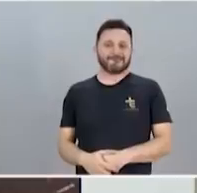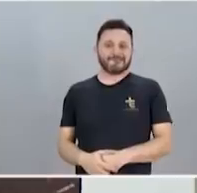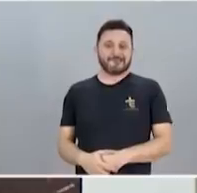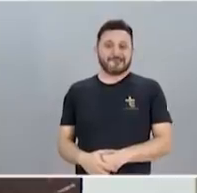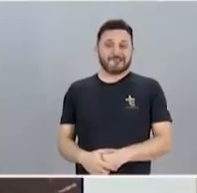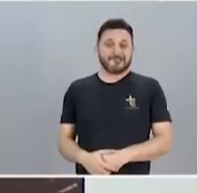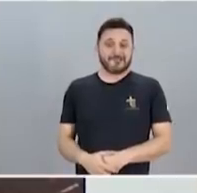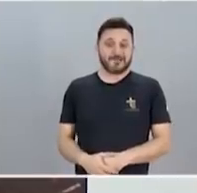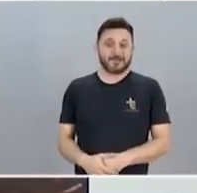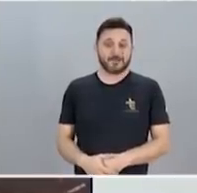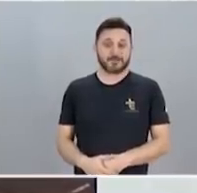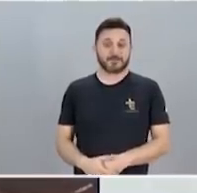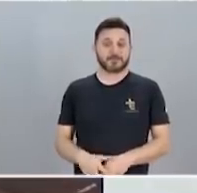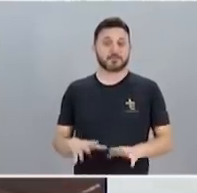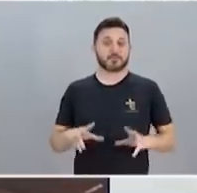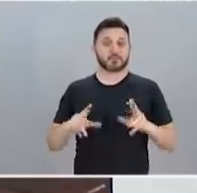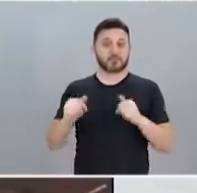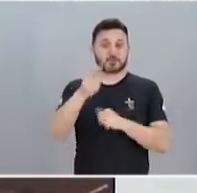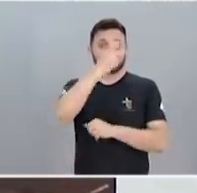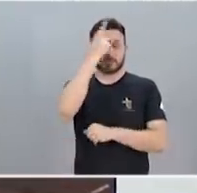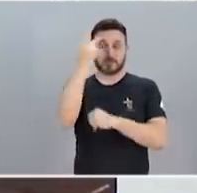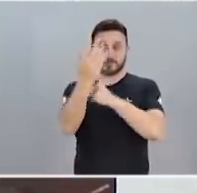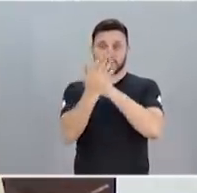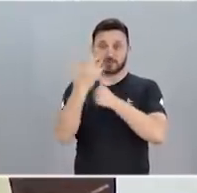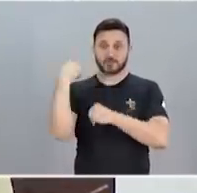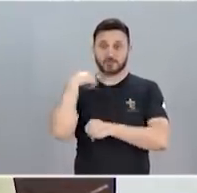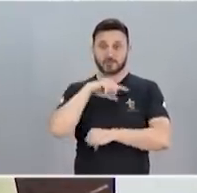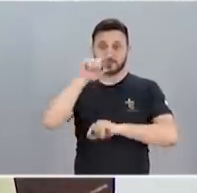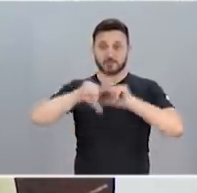Trago presente todos os nossos colaboradores,